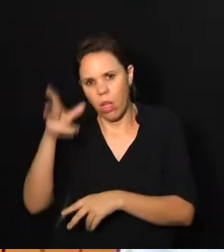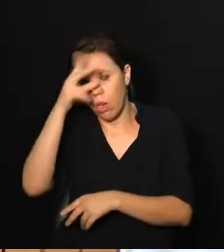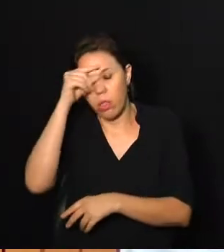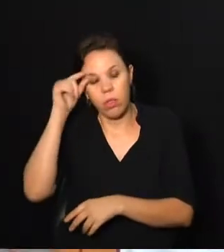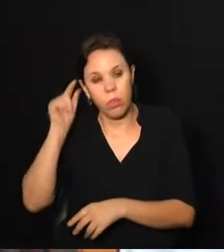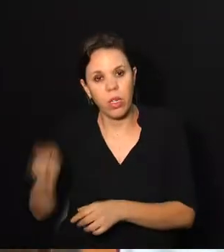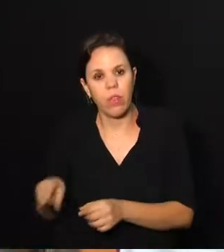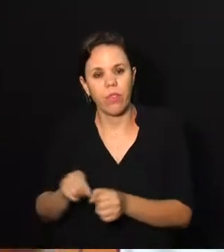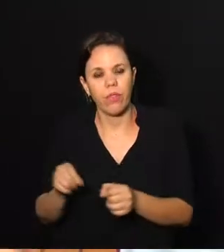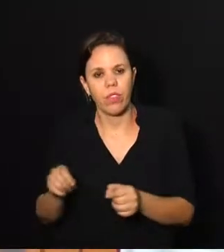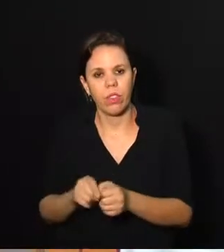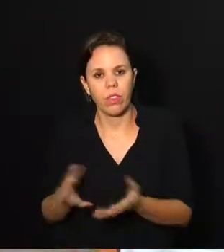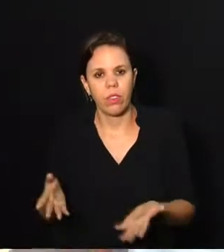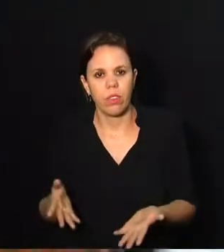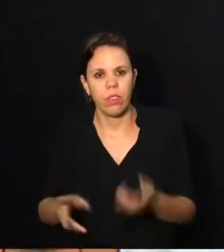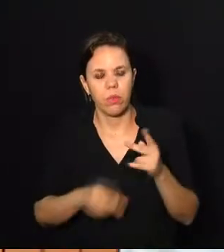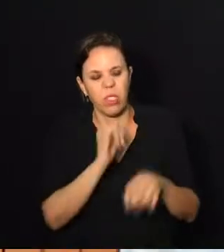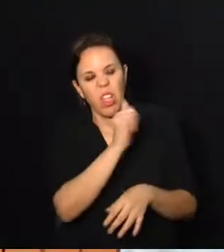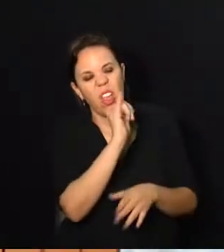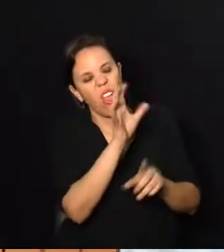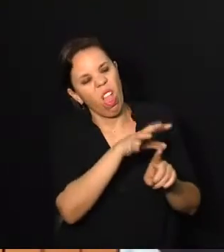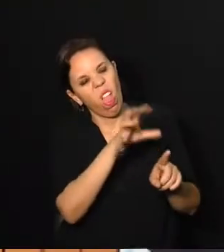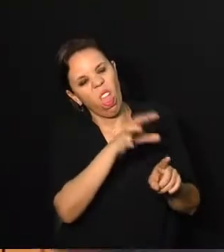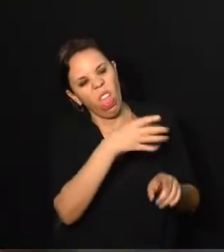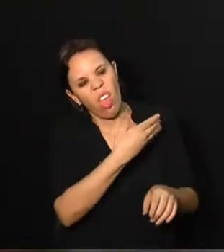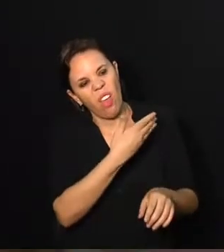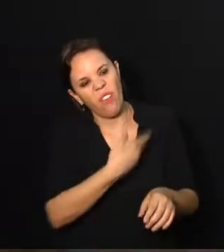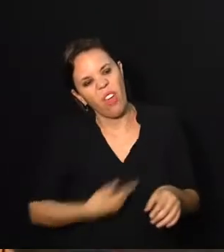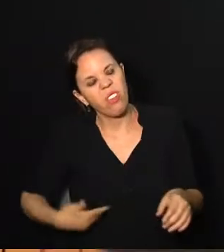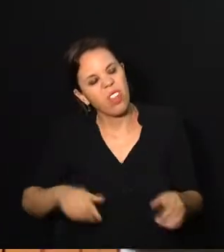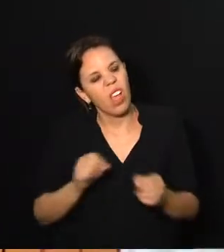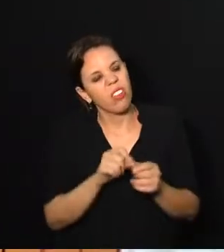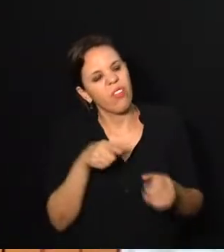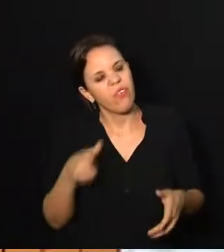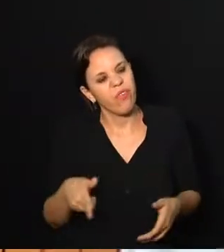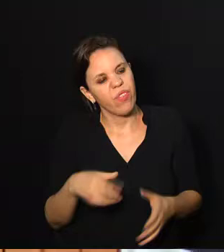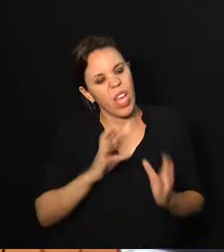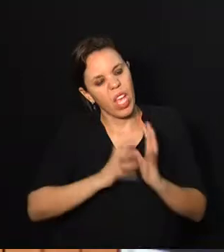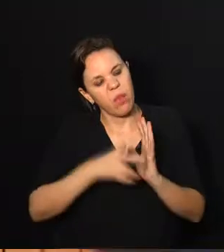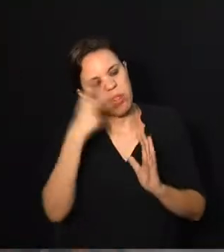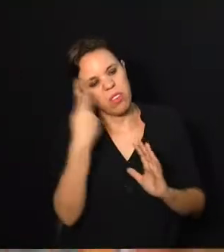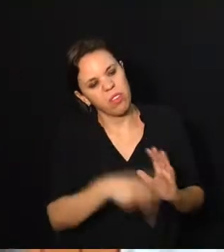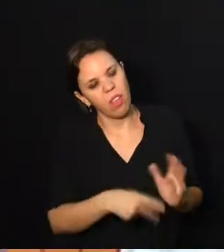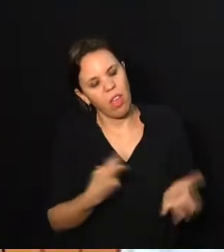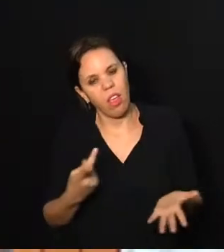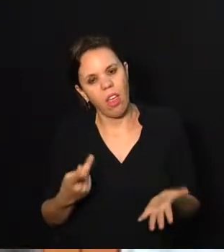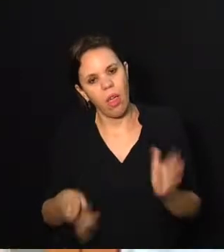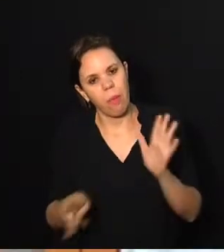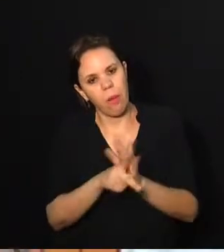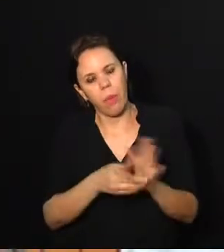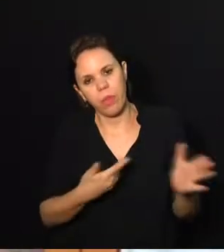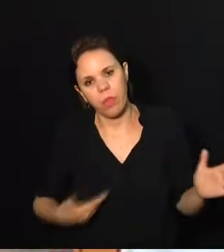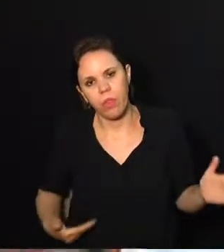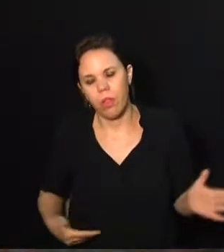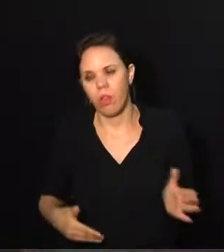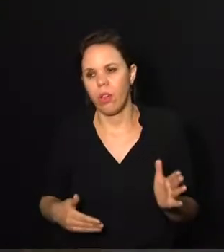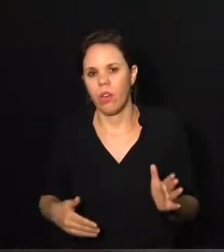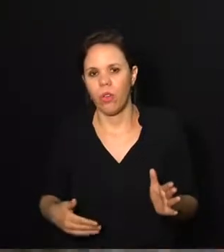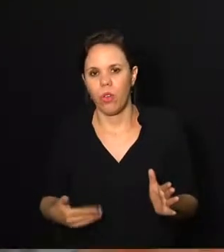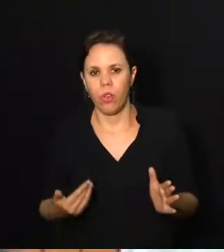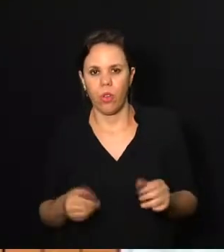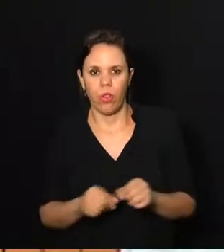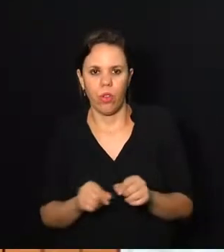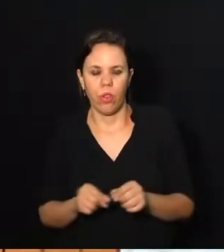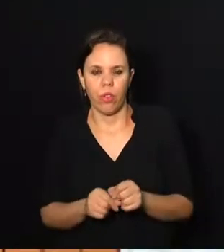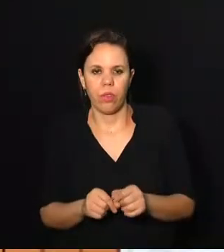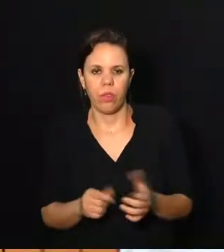desconstrói? Jogando para a população que foi o Estado que fez, porque o partido dele está no partido do Estado, porque o governador é dele, ou porque...